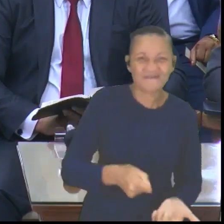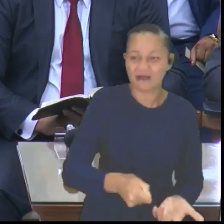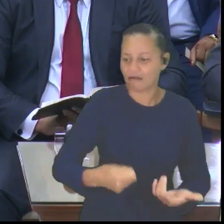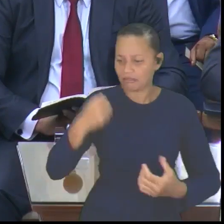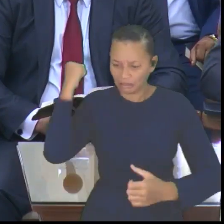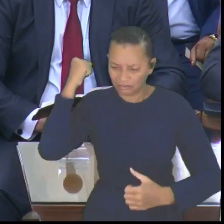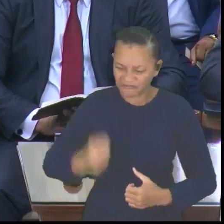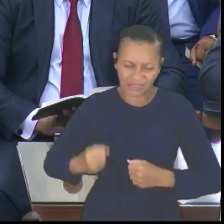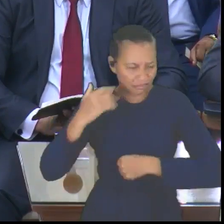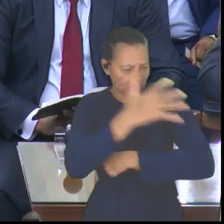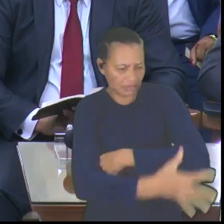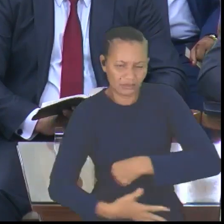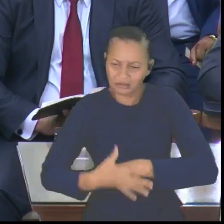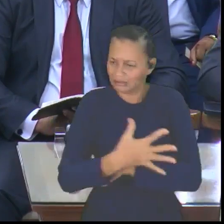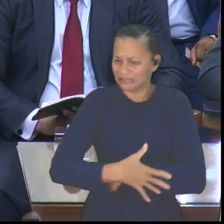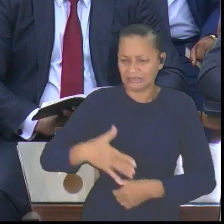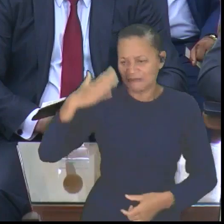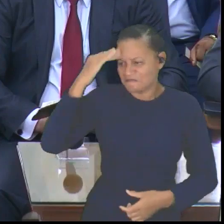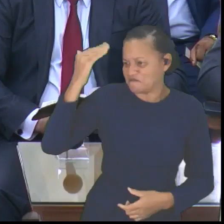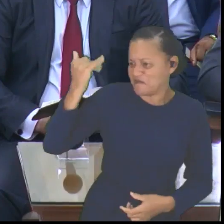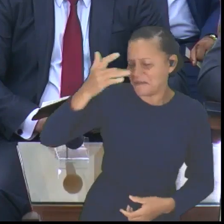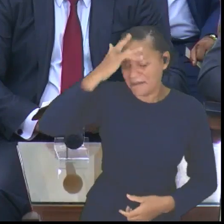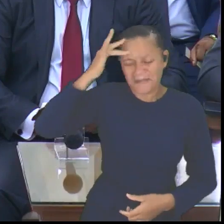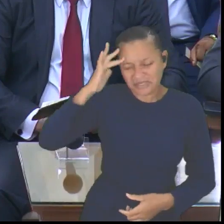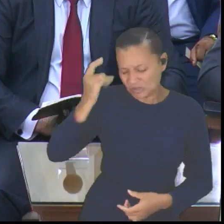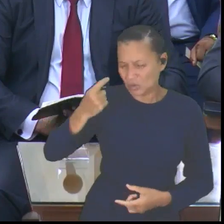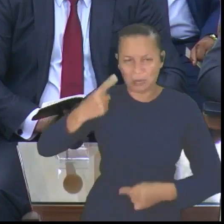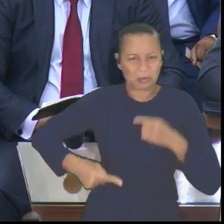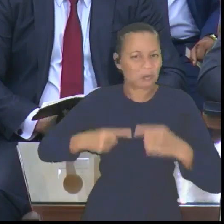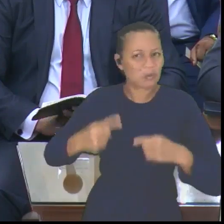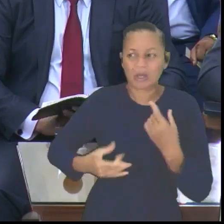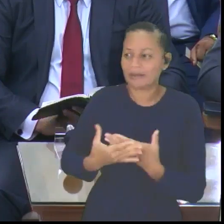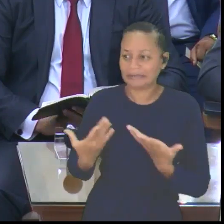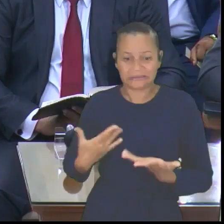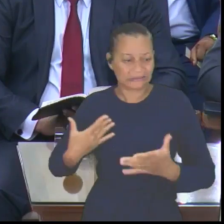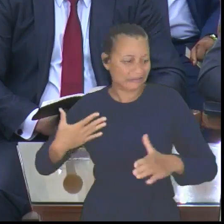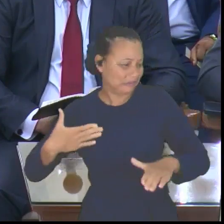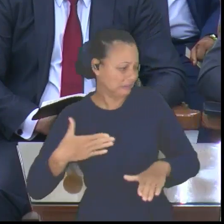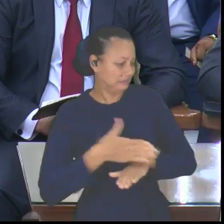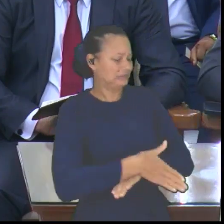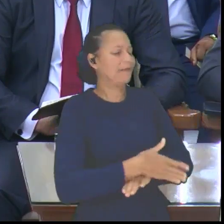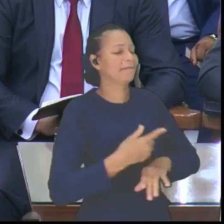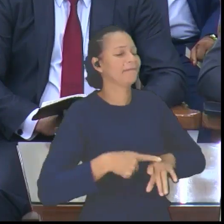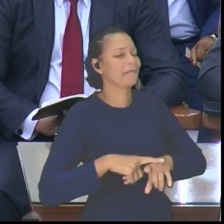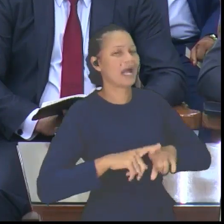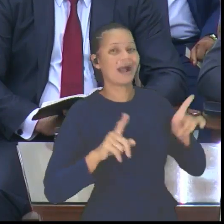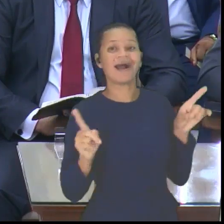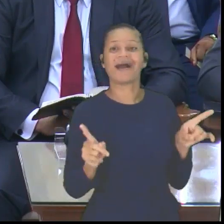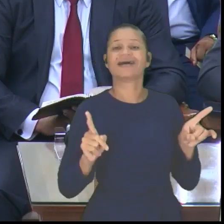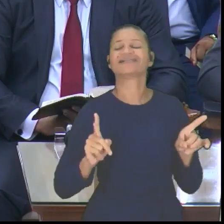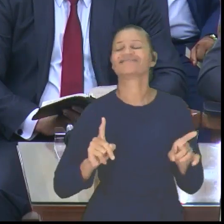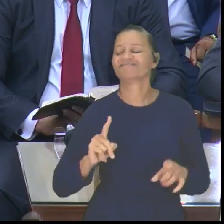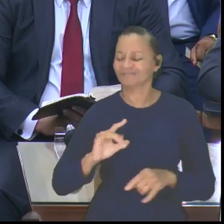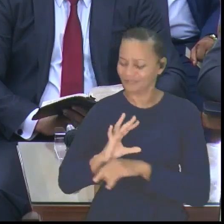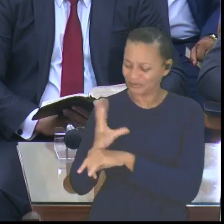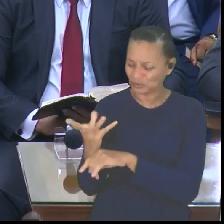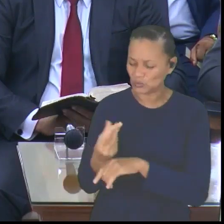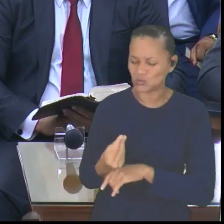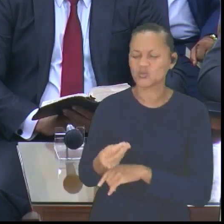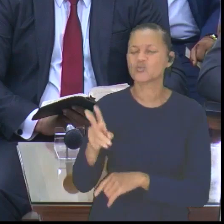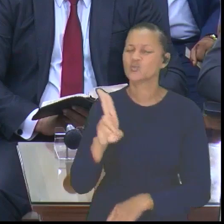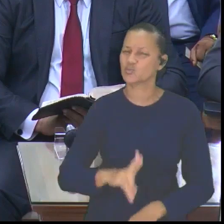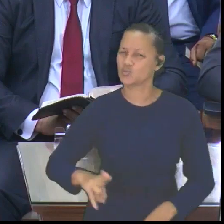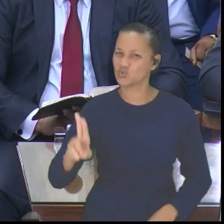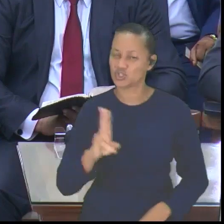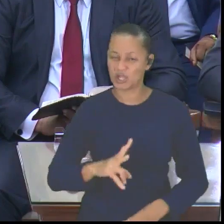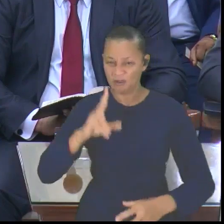esta força assim de invadir aquela prisão, mas a igreja se utilizou naqueles dias de uma força que